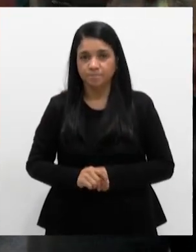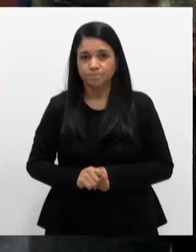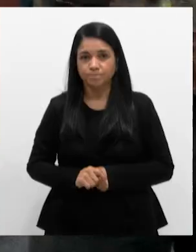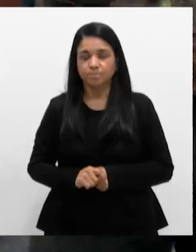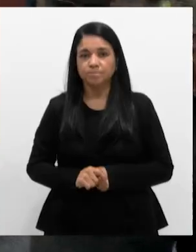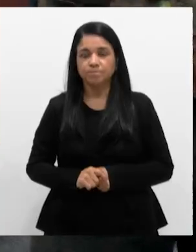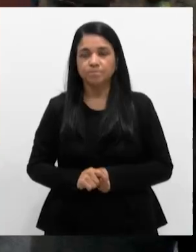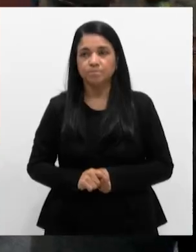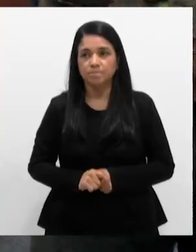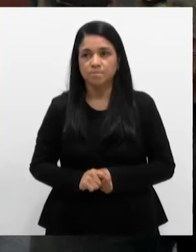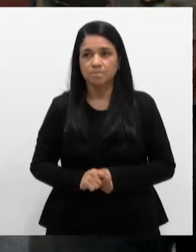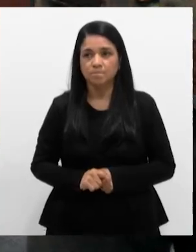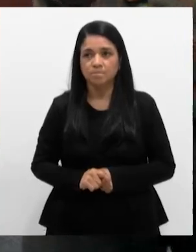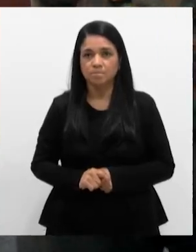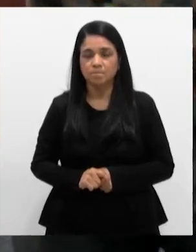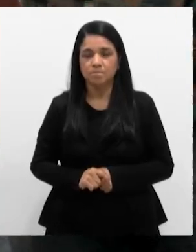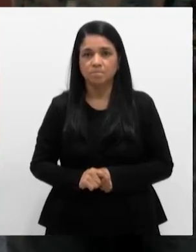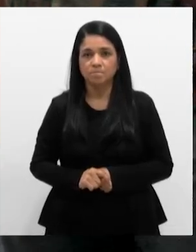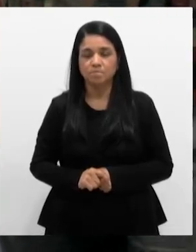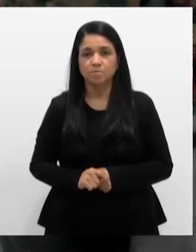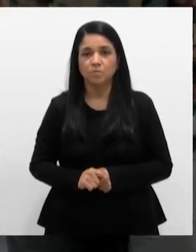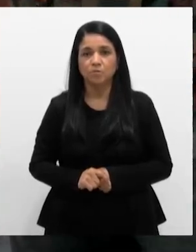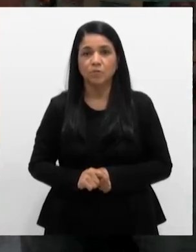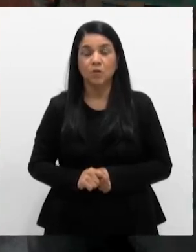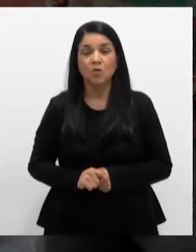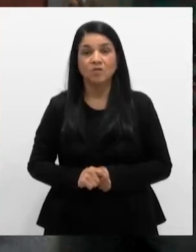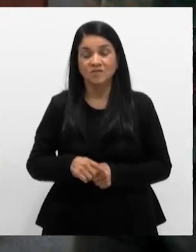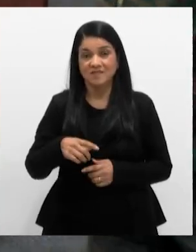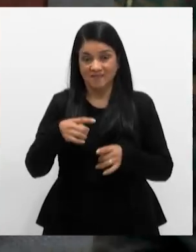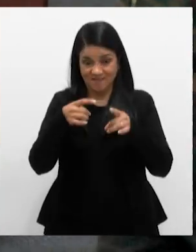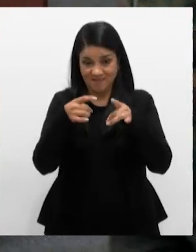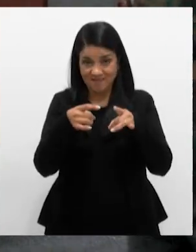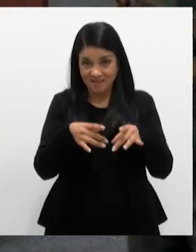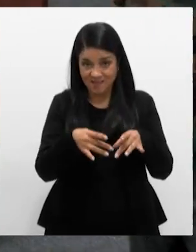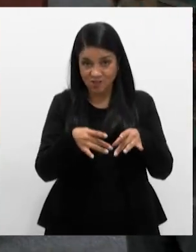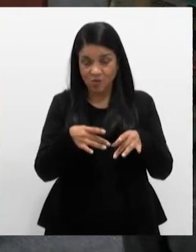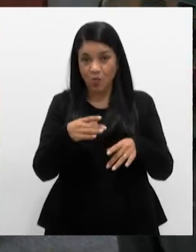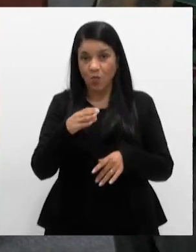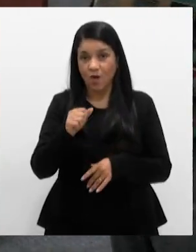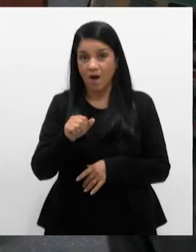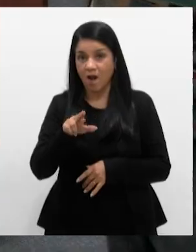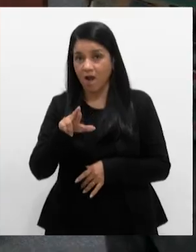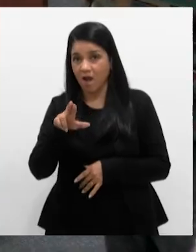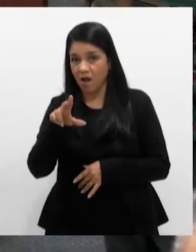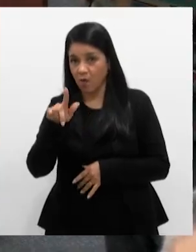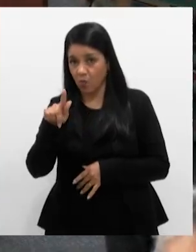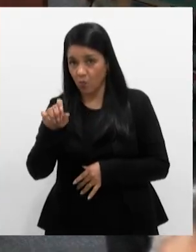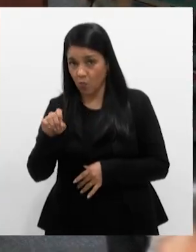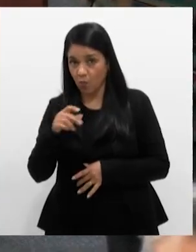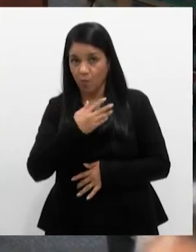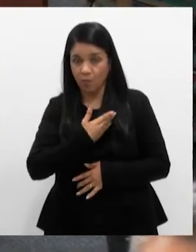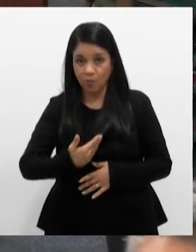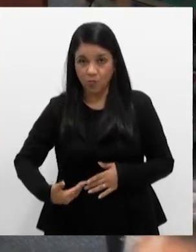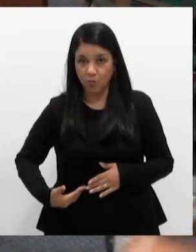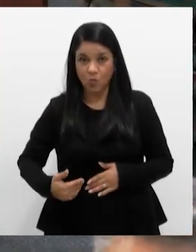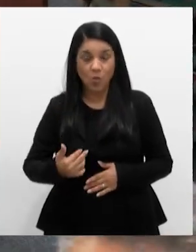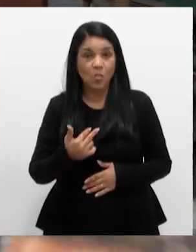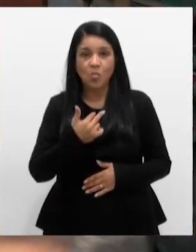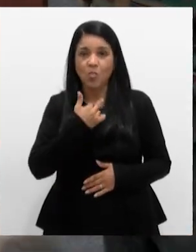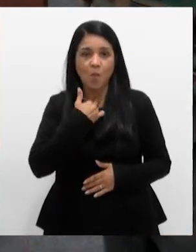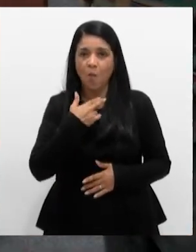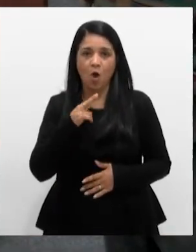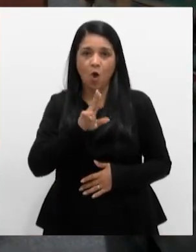Por quê, senhor presidente? Quando você deixa o cargo público, você não pode usar mais a estrutura